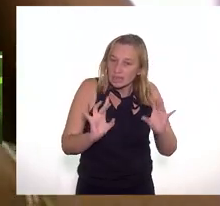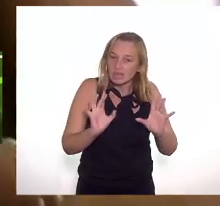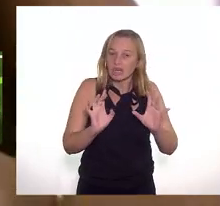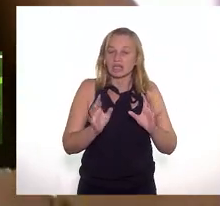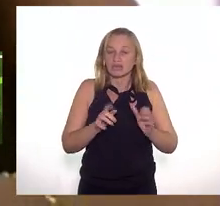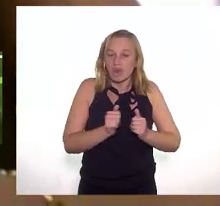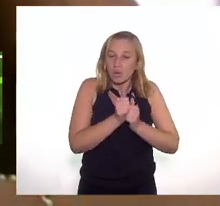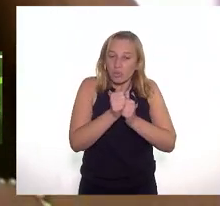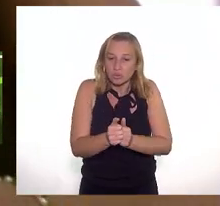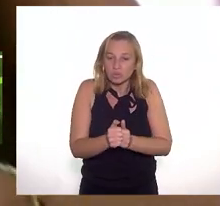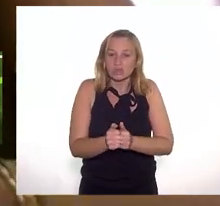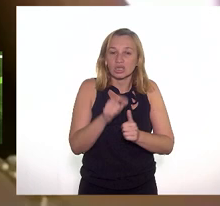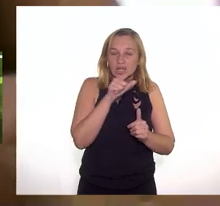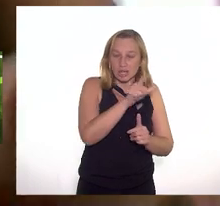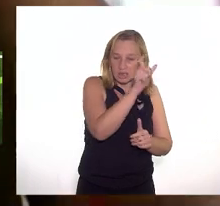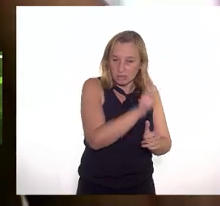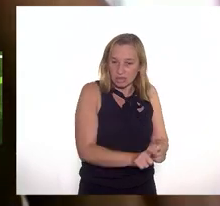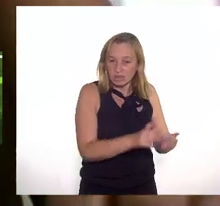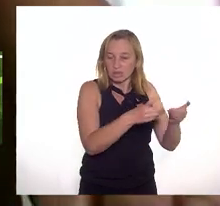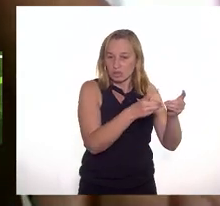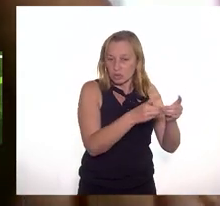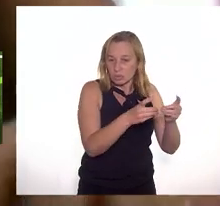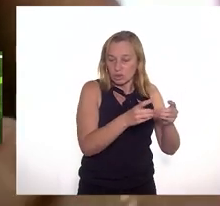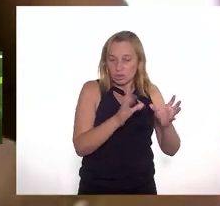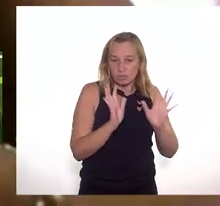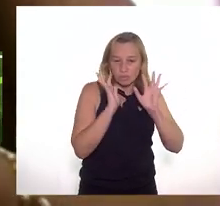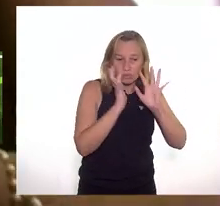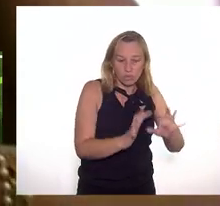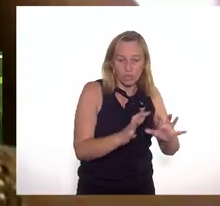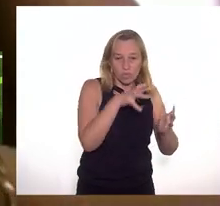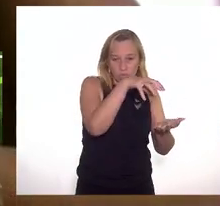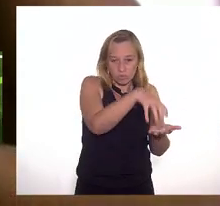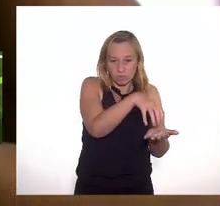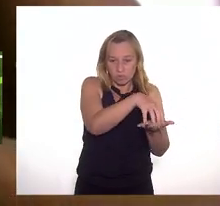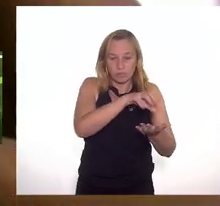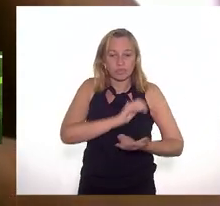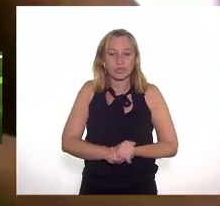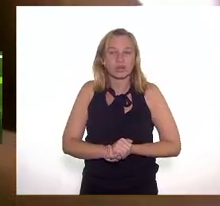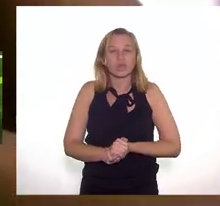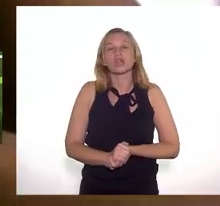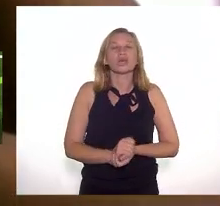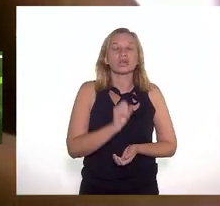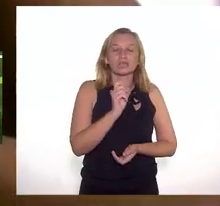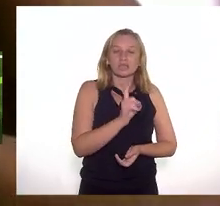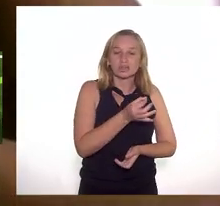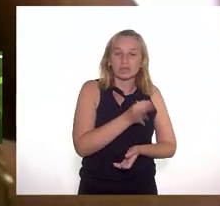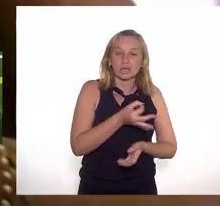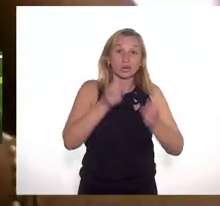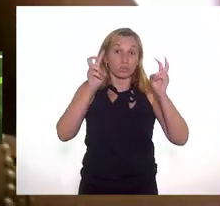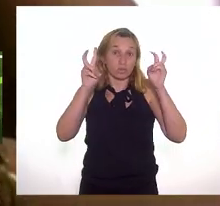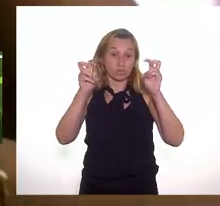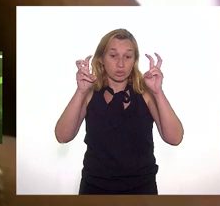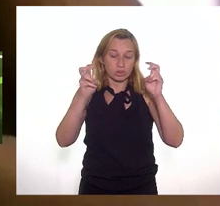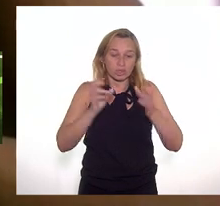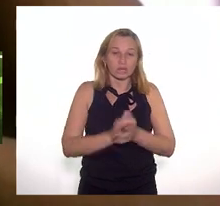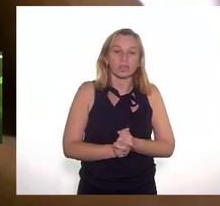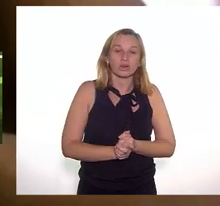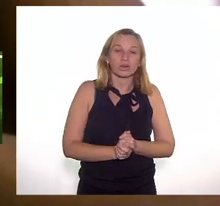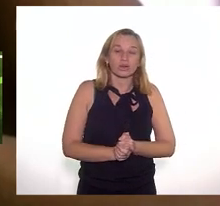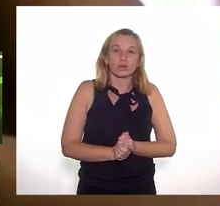poder conduzir esse doente dentro de uma rede de atenção. Então, é muito pertinente o tema, COSEMES